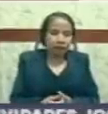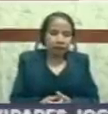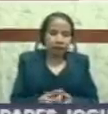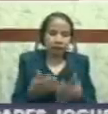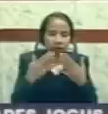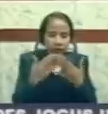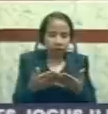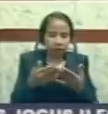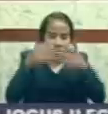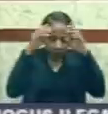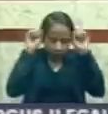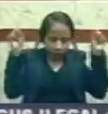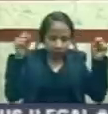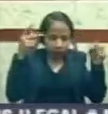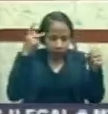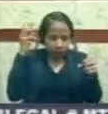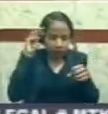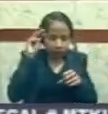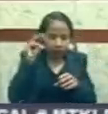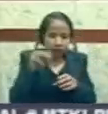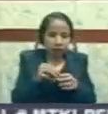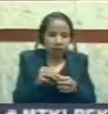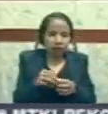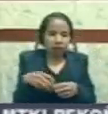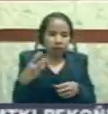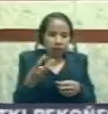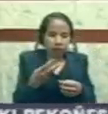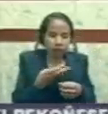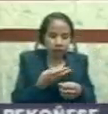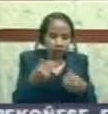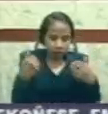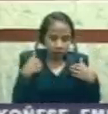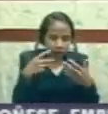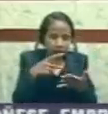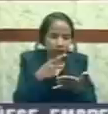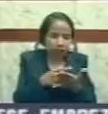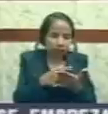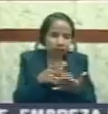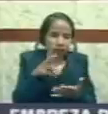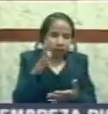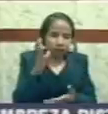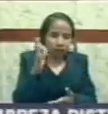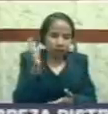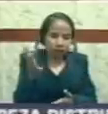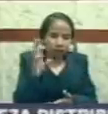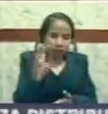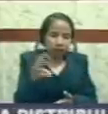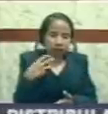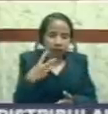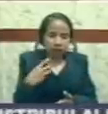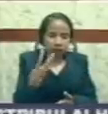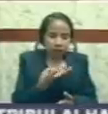Muito obrigada, senhor presidente, senhor primeiro-ministro. E a proposta 56, né? E tarei